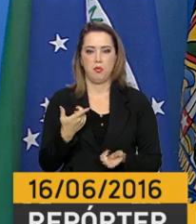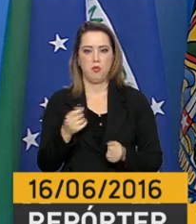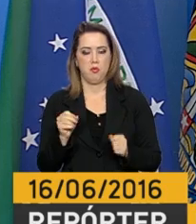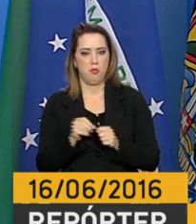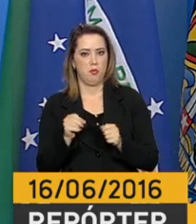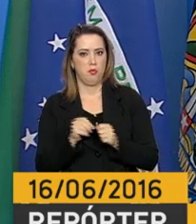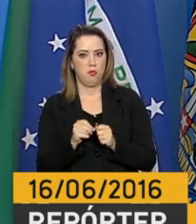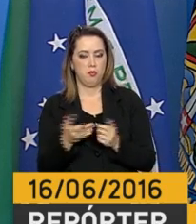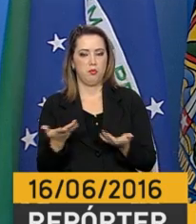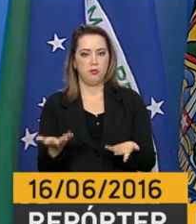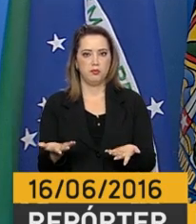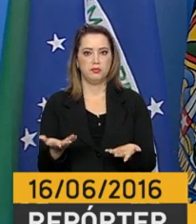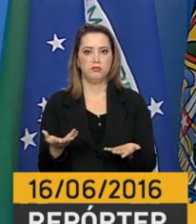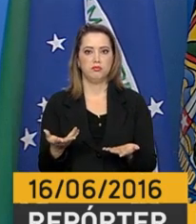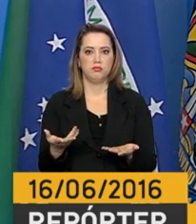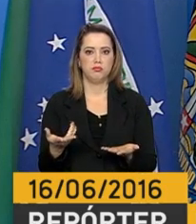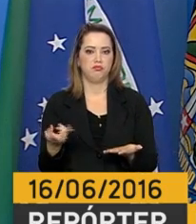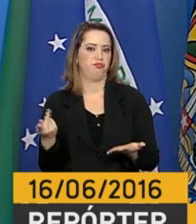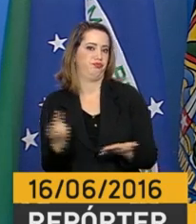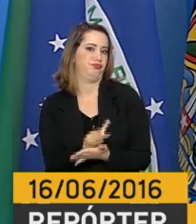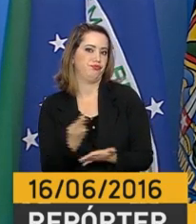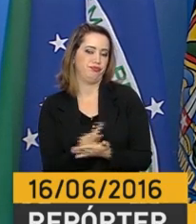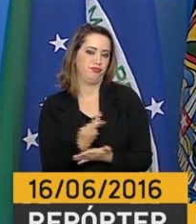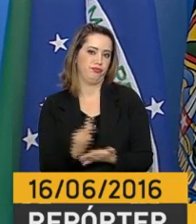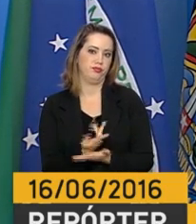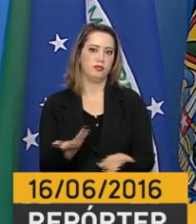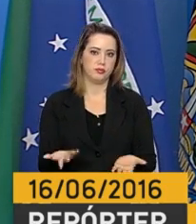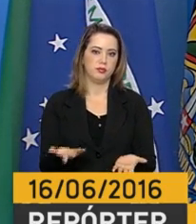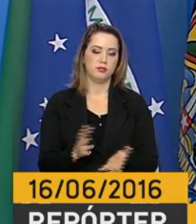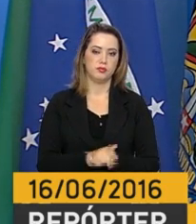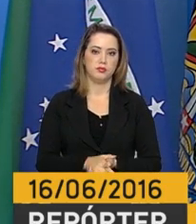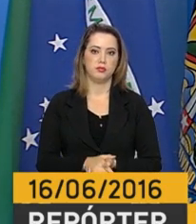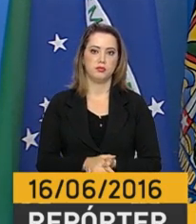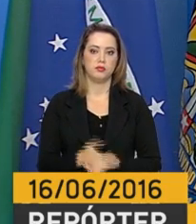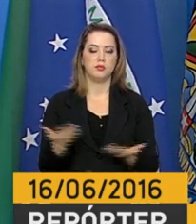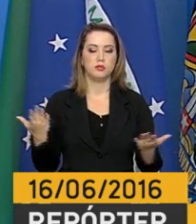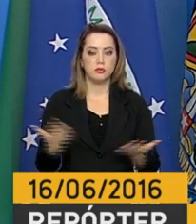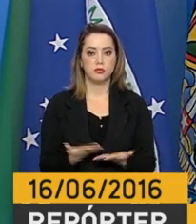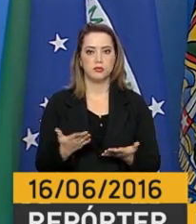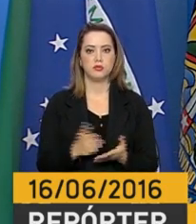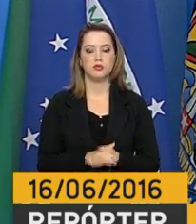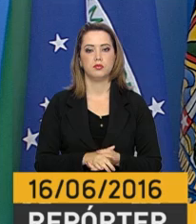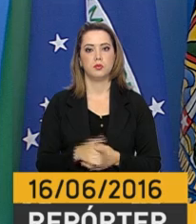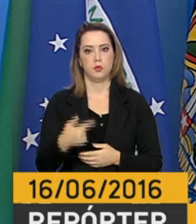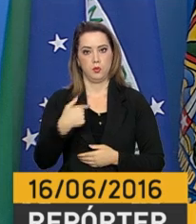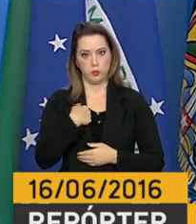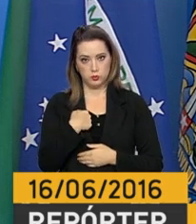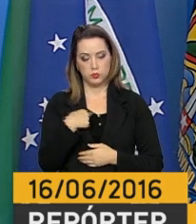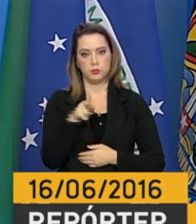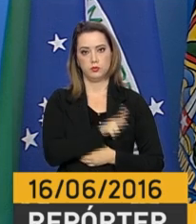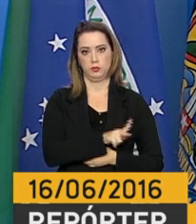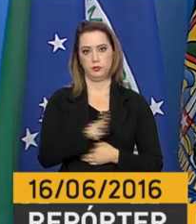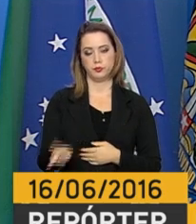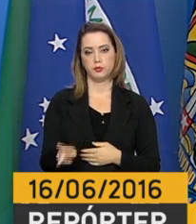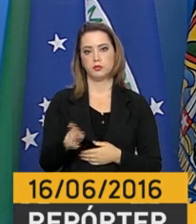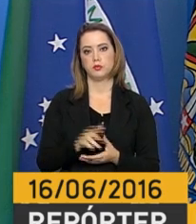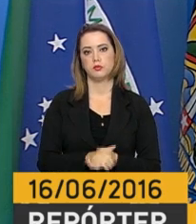atos mal feitos. E voltando agora à figura da Presidência da